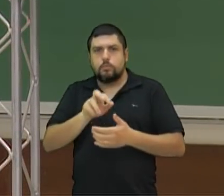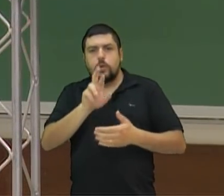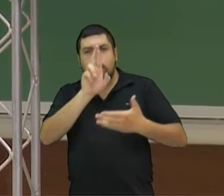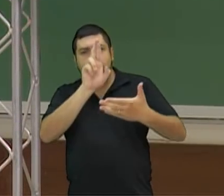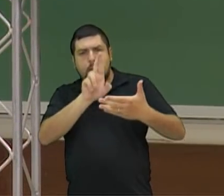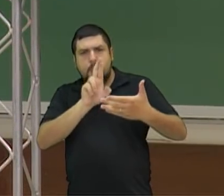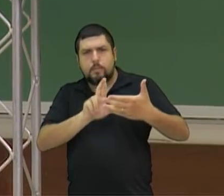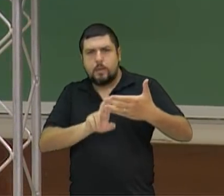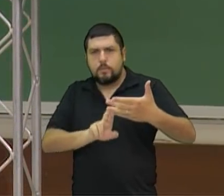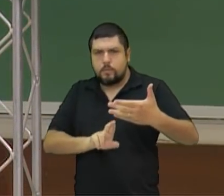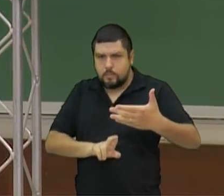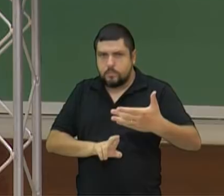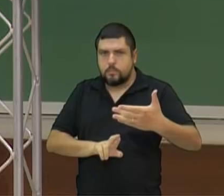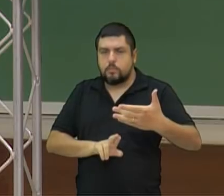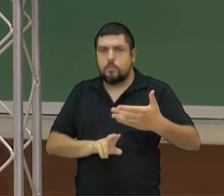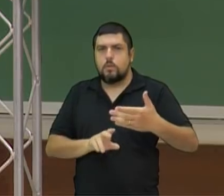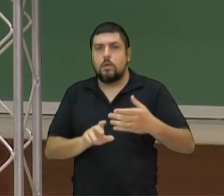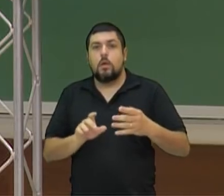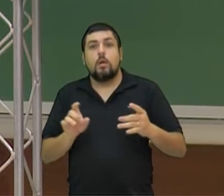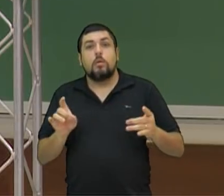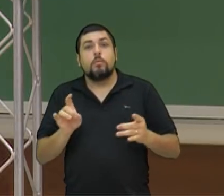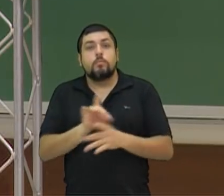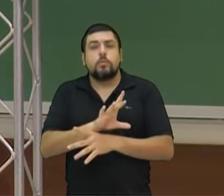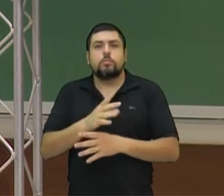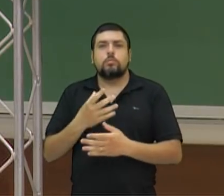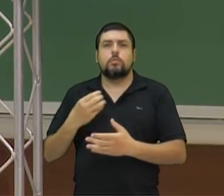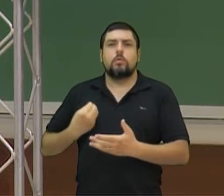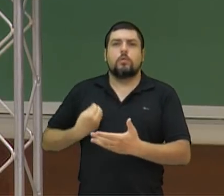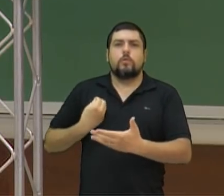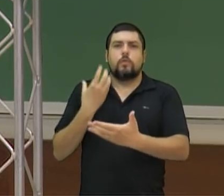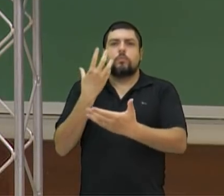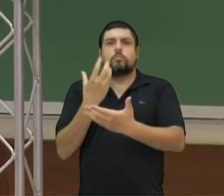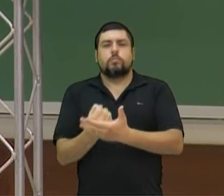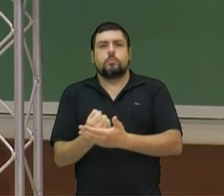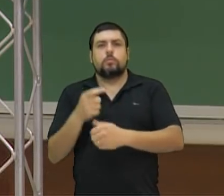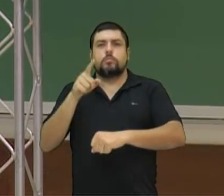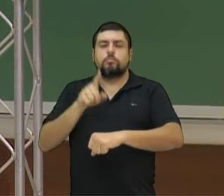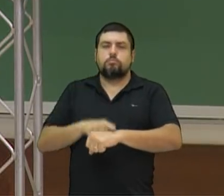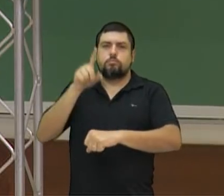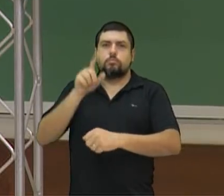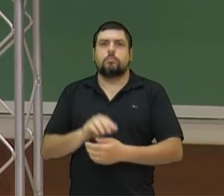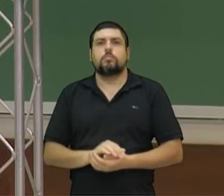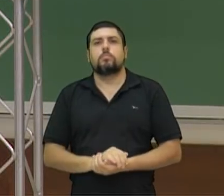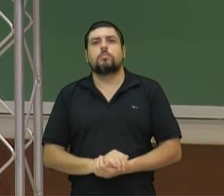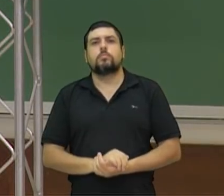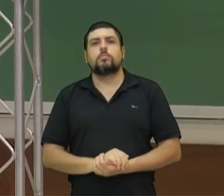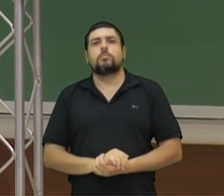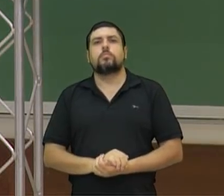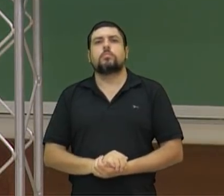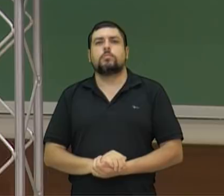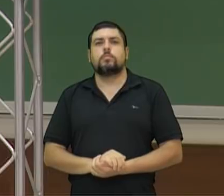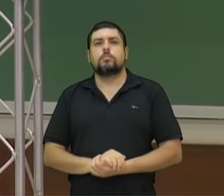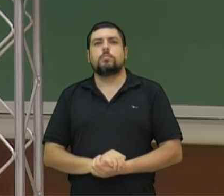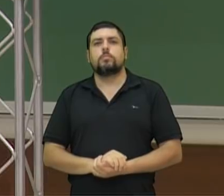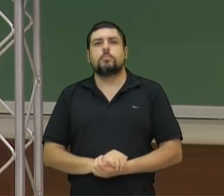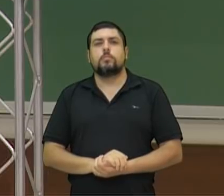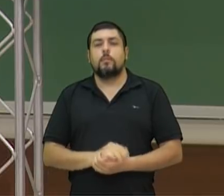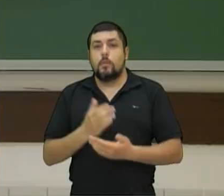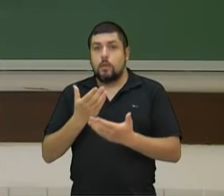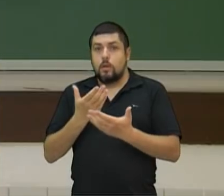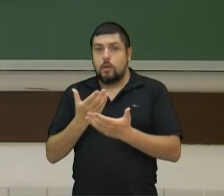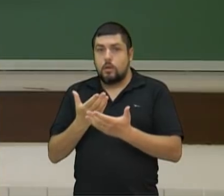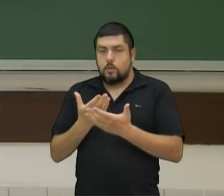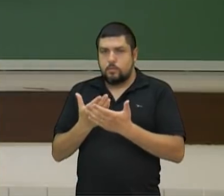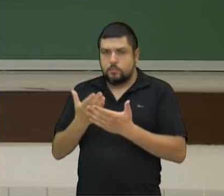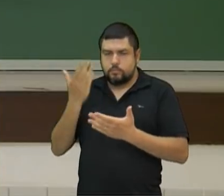atividade obrigatória, a sua presença está contabilizada e a notinha garantida, beleza? Na última aula, nós